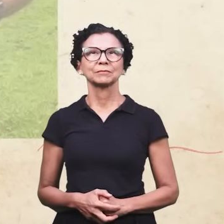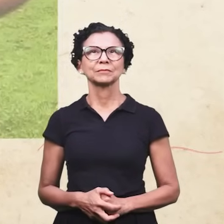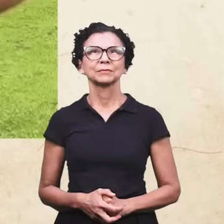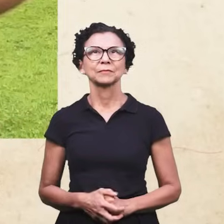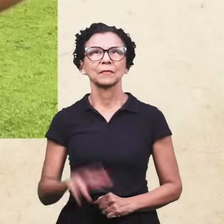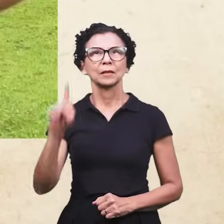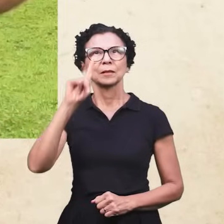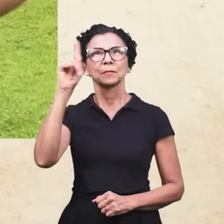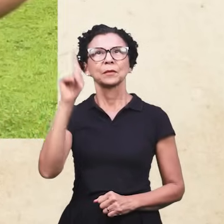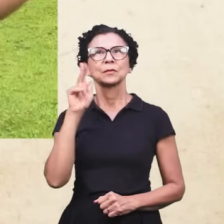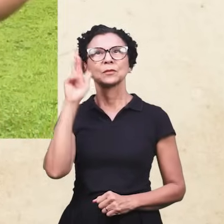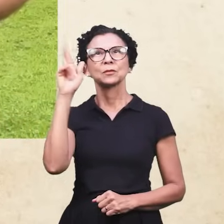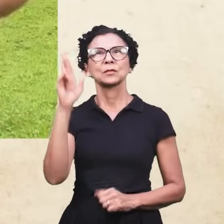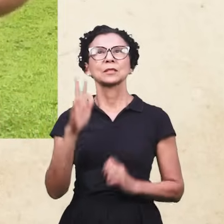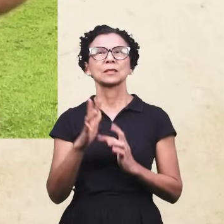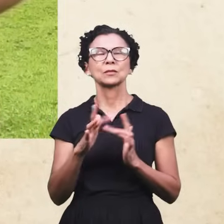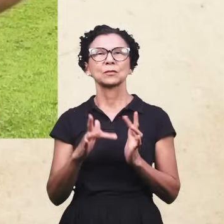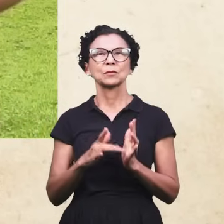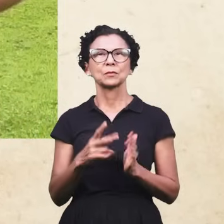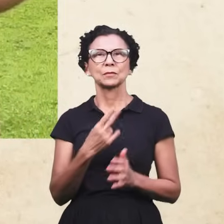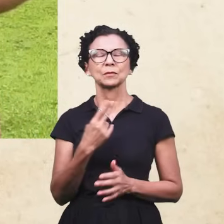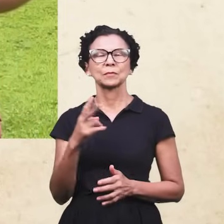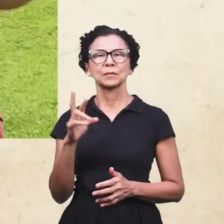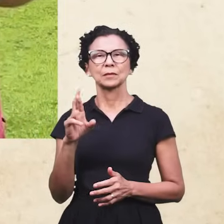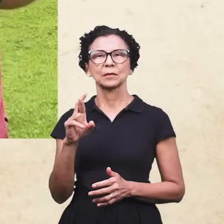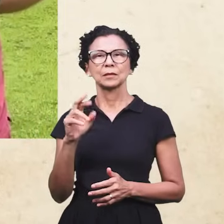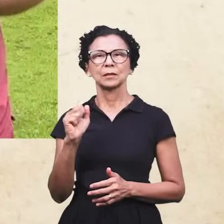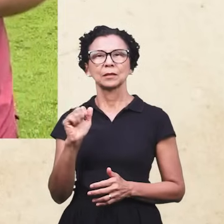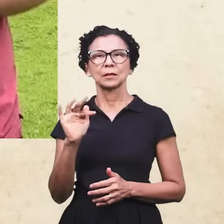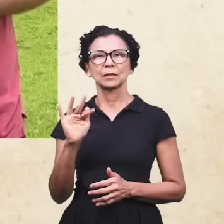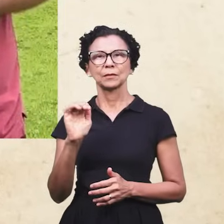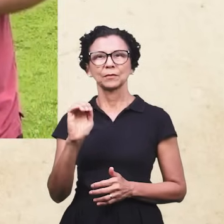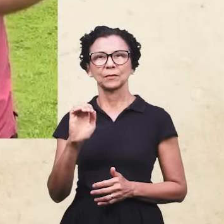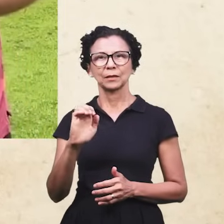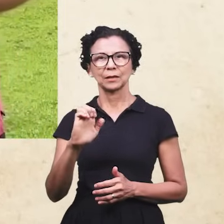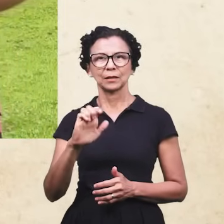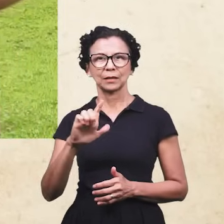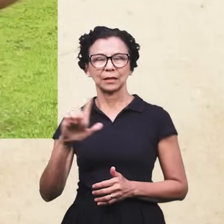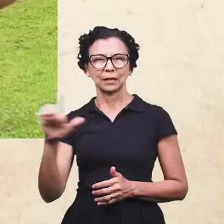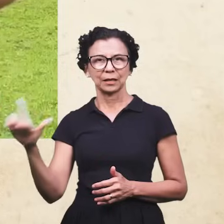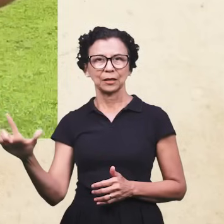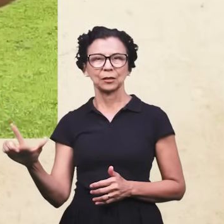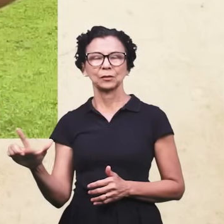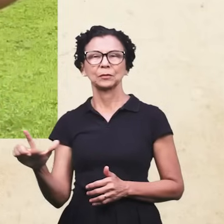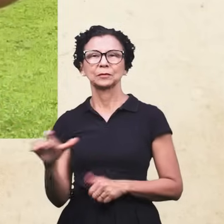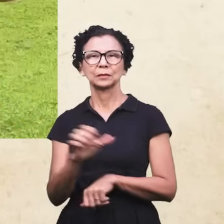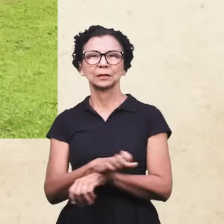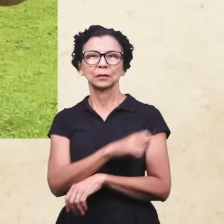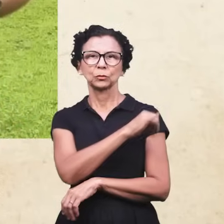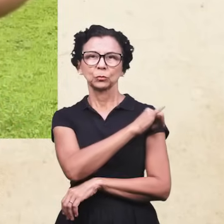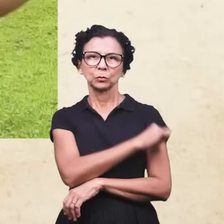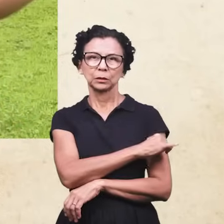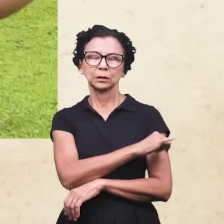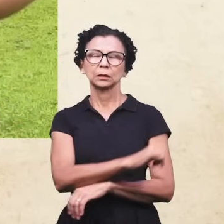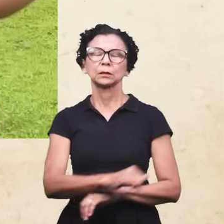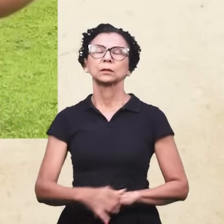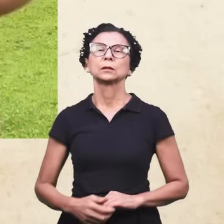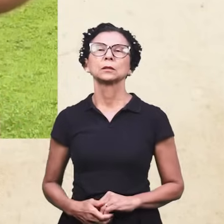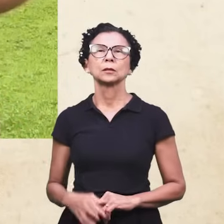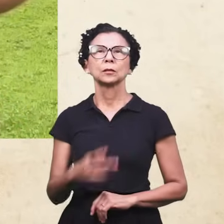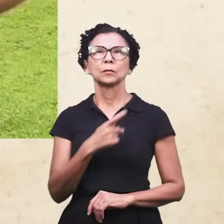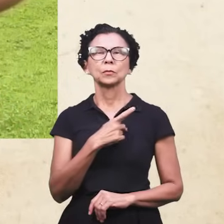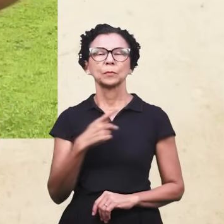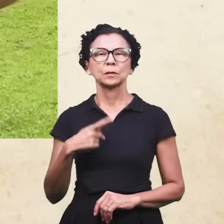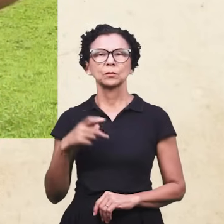A paz do Senhor Jesus, meus irmãos. Meu nome é Rafael. Eu sou da Igreja da Várzea de Teresópolis, Rio de Janeiro, onde quem está à frente é o